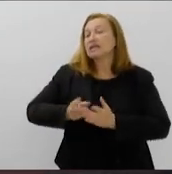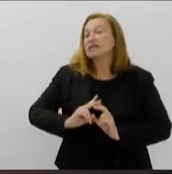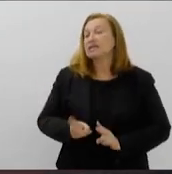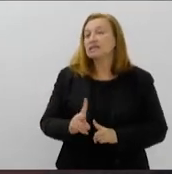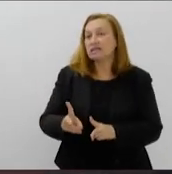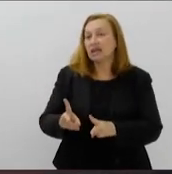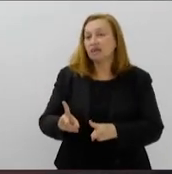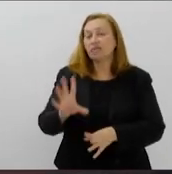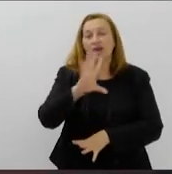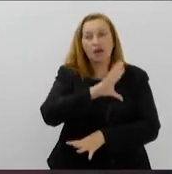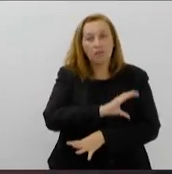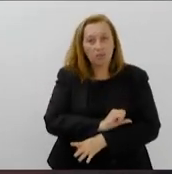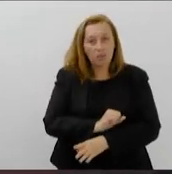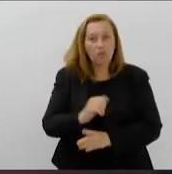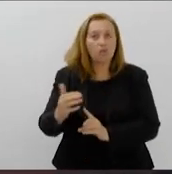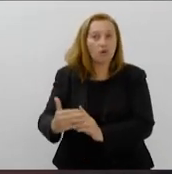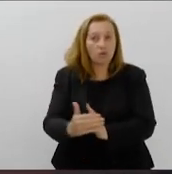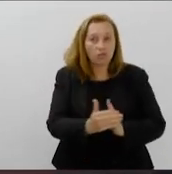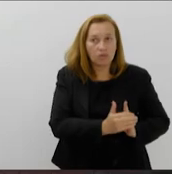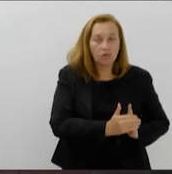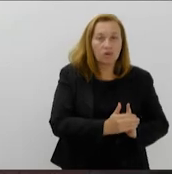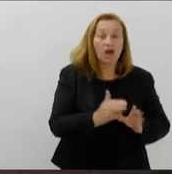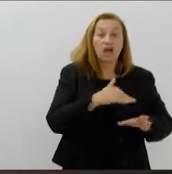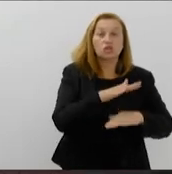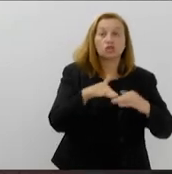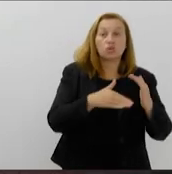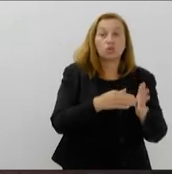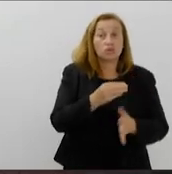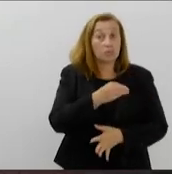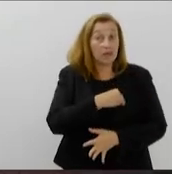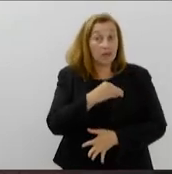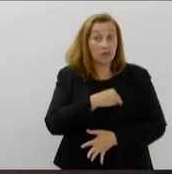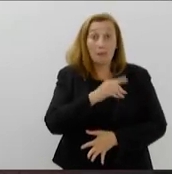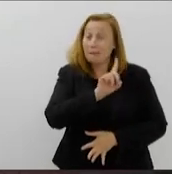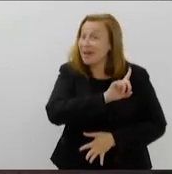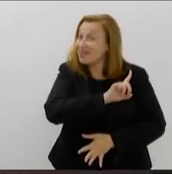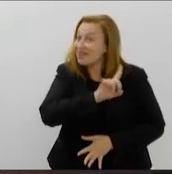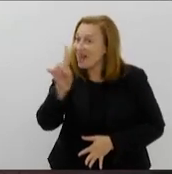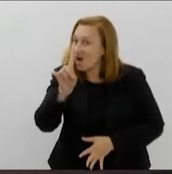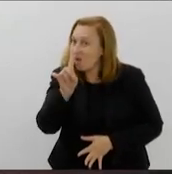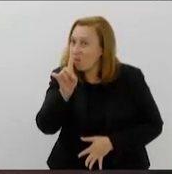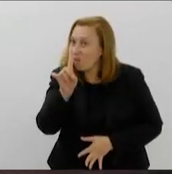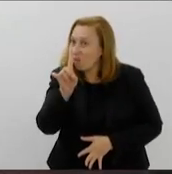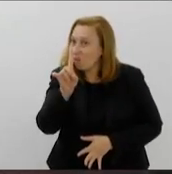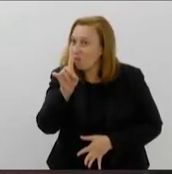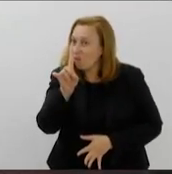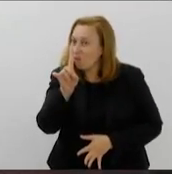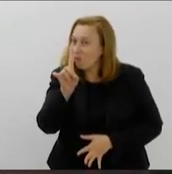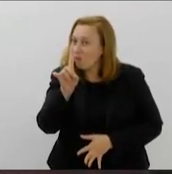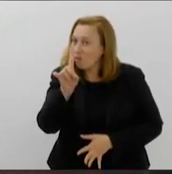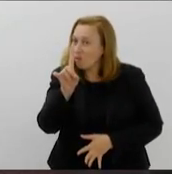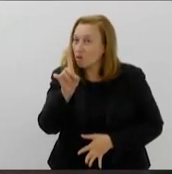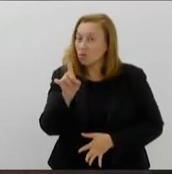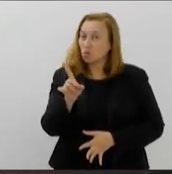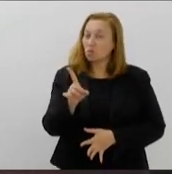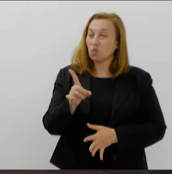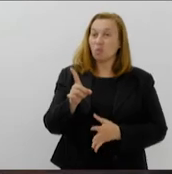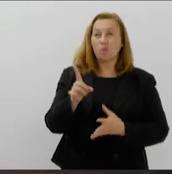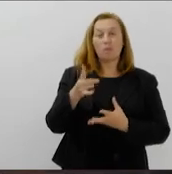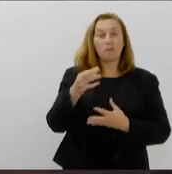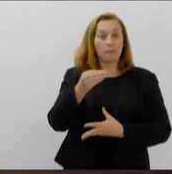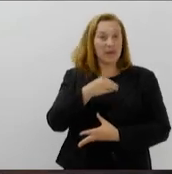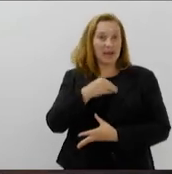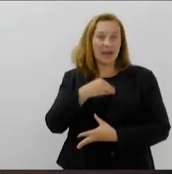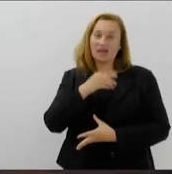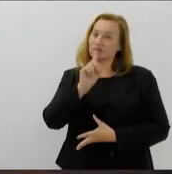sempre amou e acolheu os pecadores, mas não os seus e os nossos pecados,